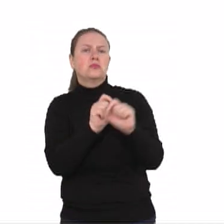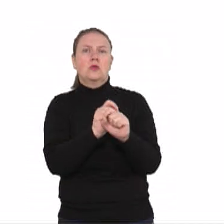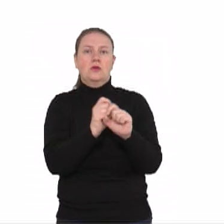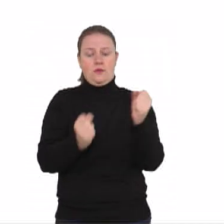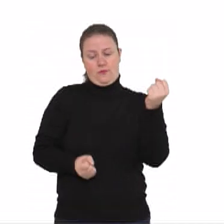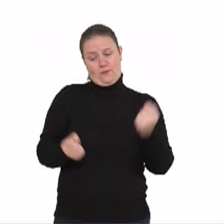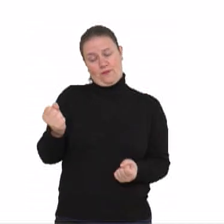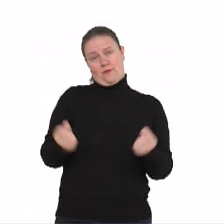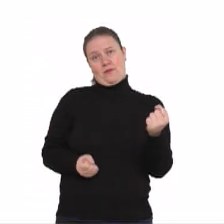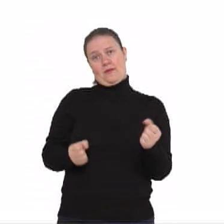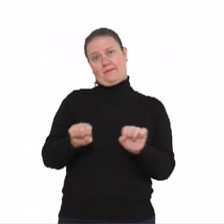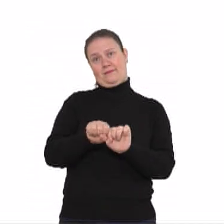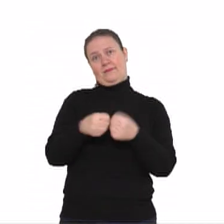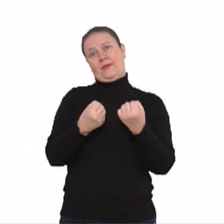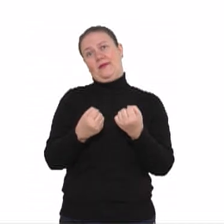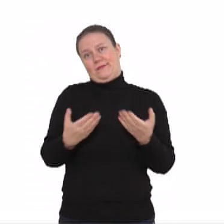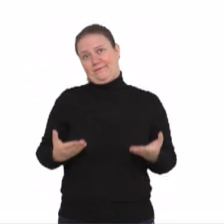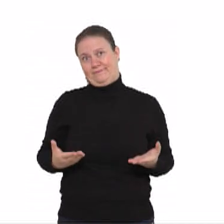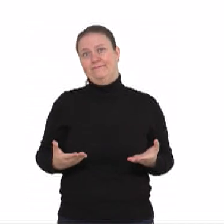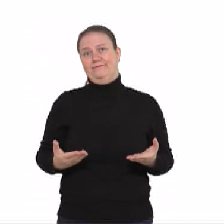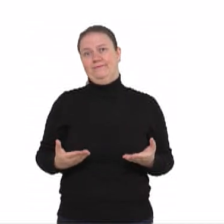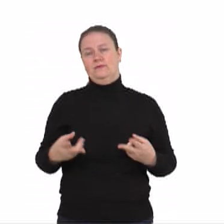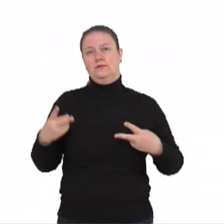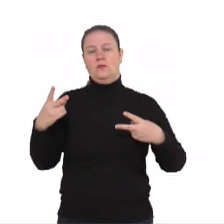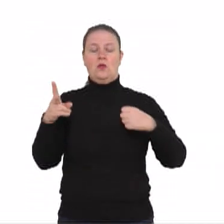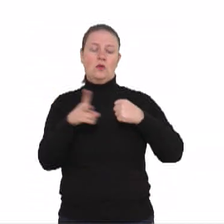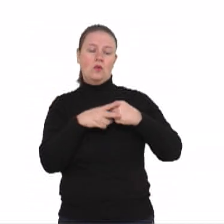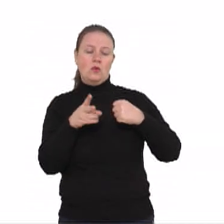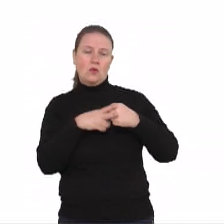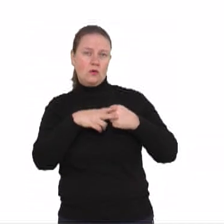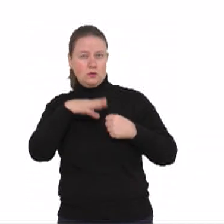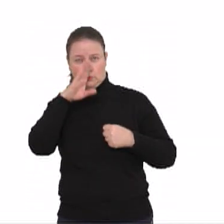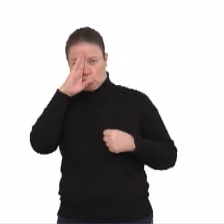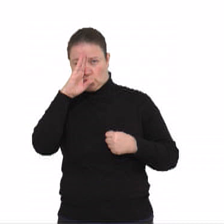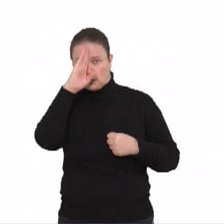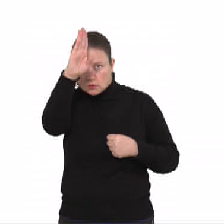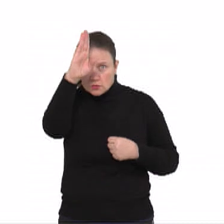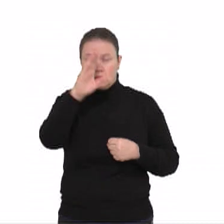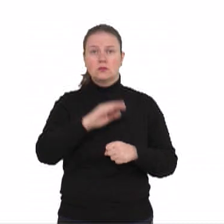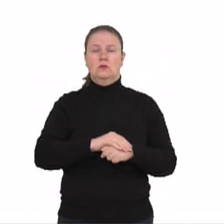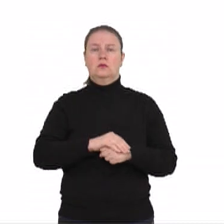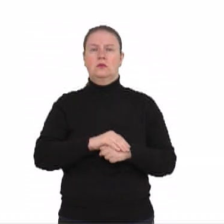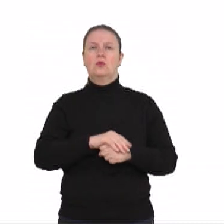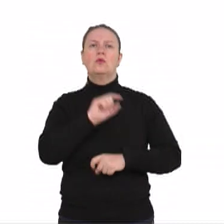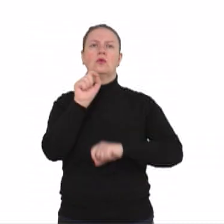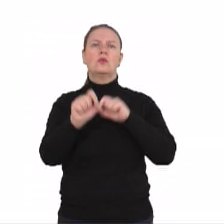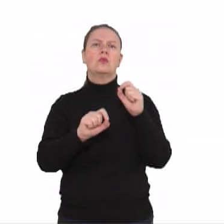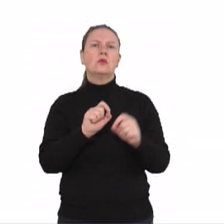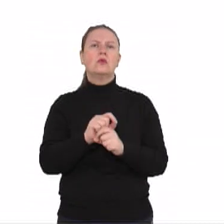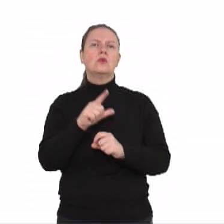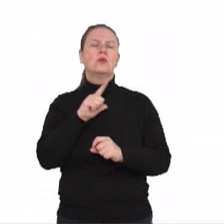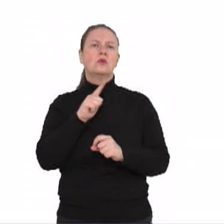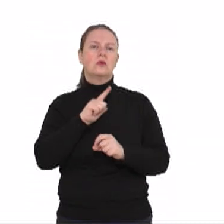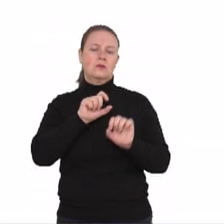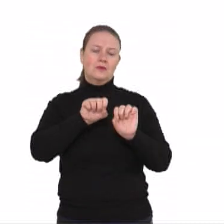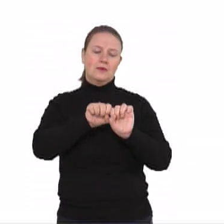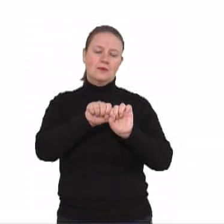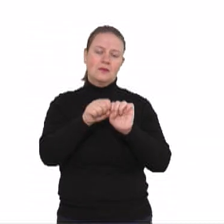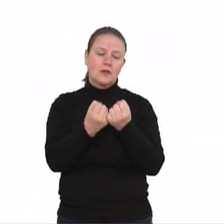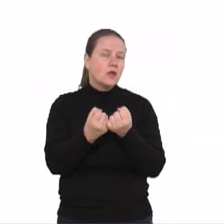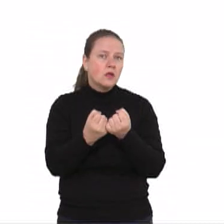carro quebrado. O verbo transitivo, direto, né? Então, aí o que que você tem?